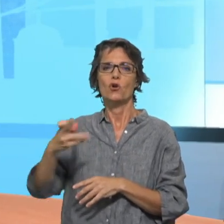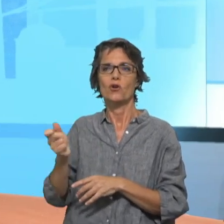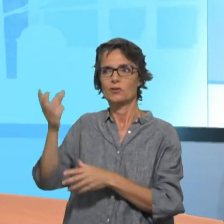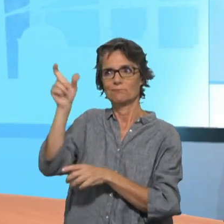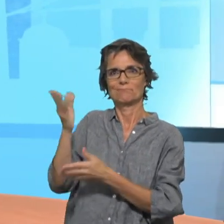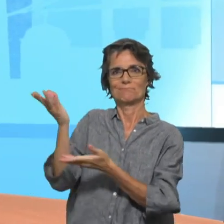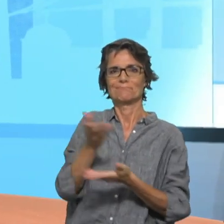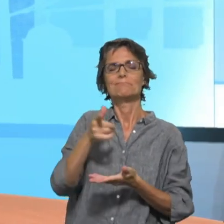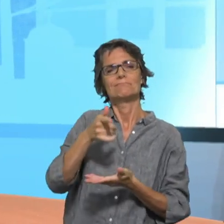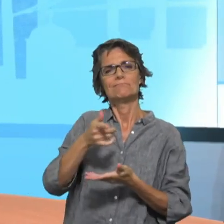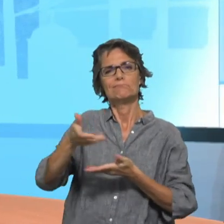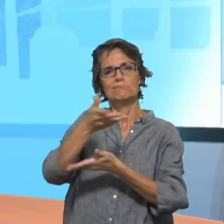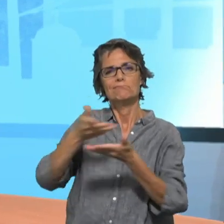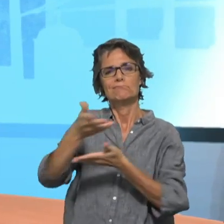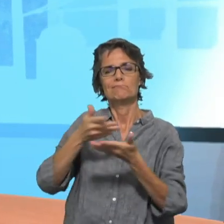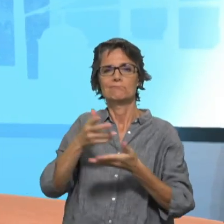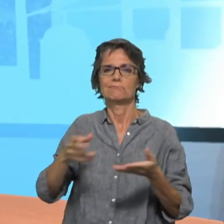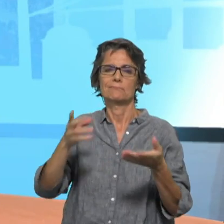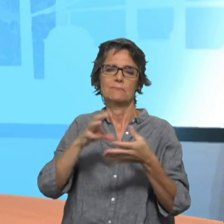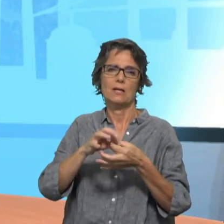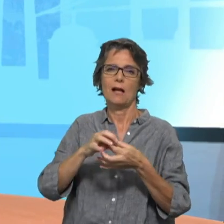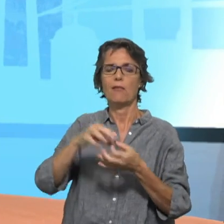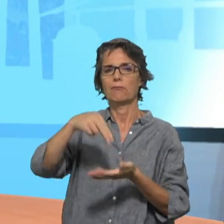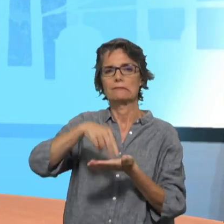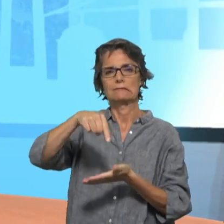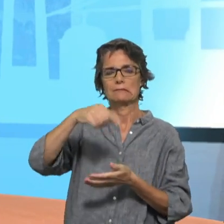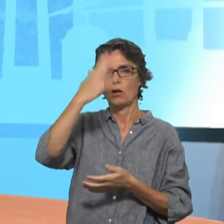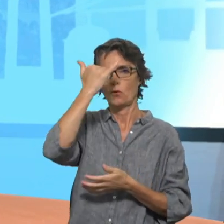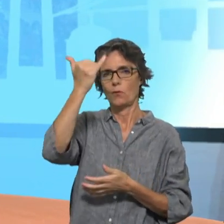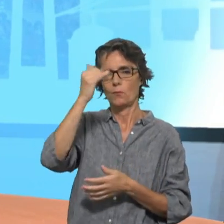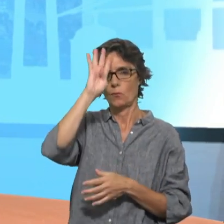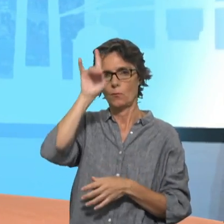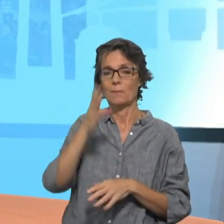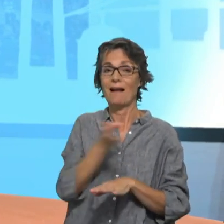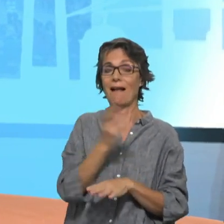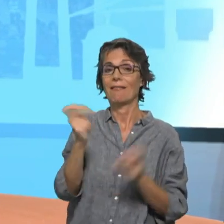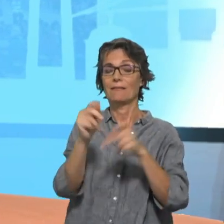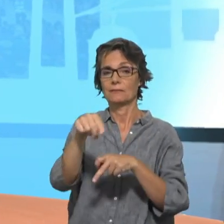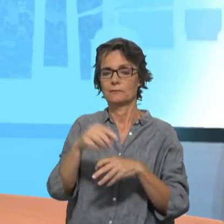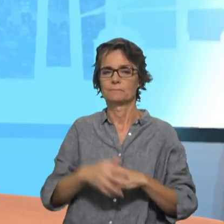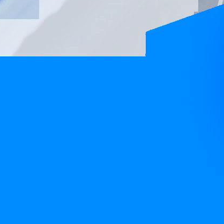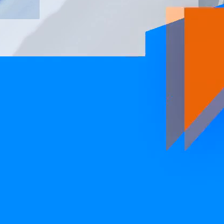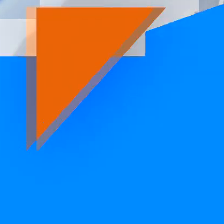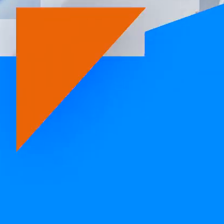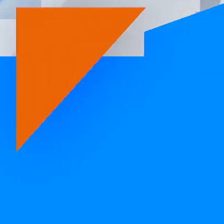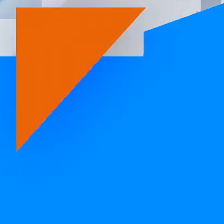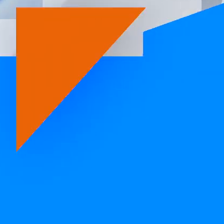importância da presença do Papa. Antes, queremos destacar notícias que marcam a atualidade nos últimos dias.